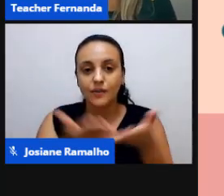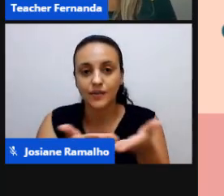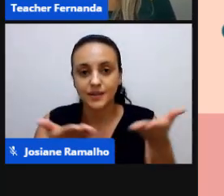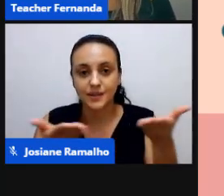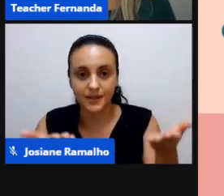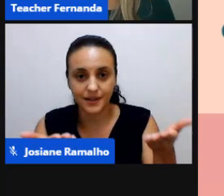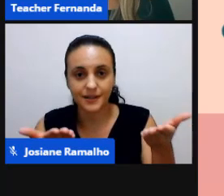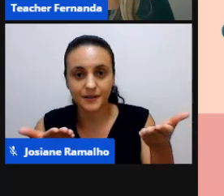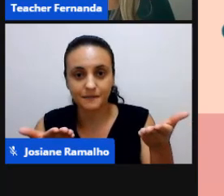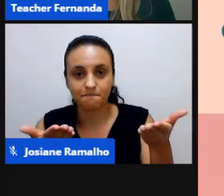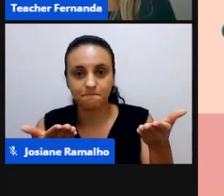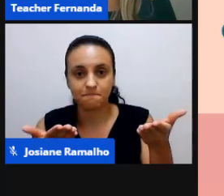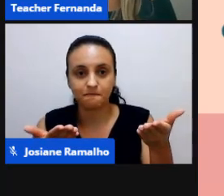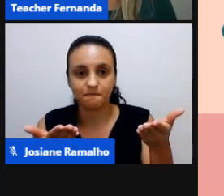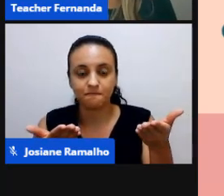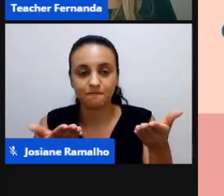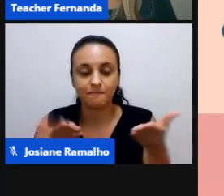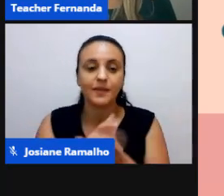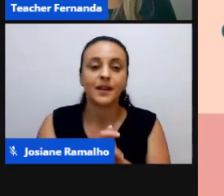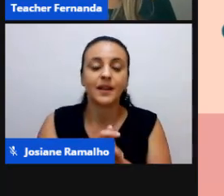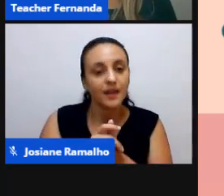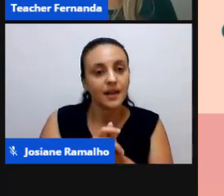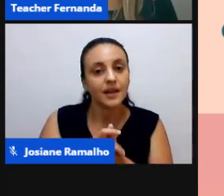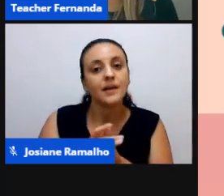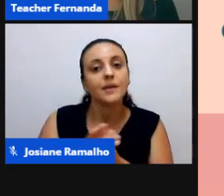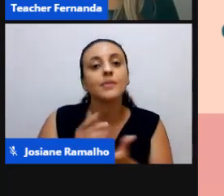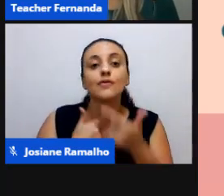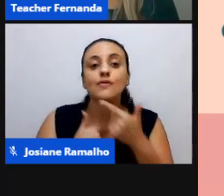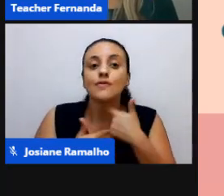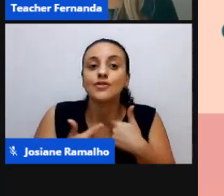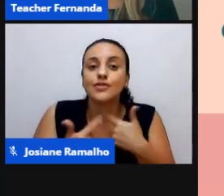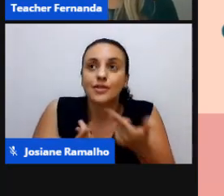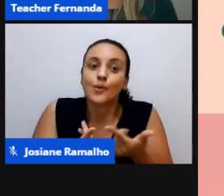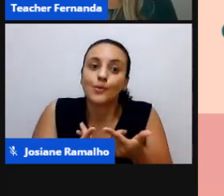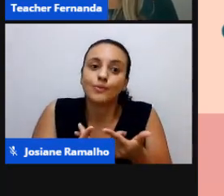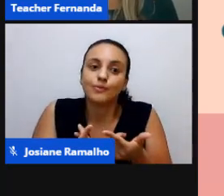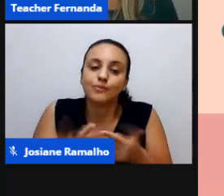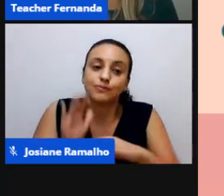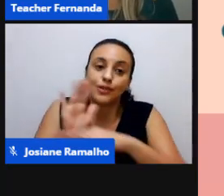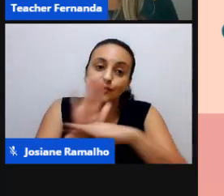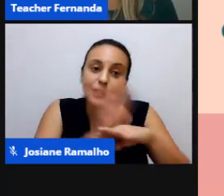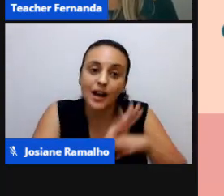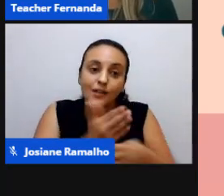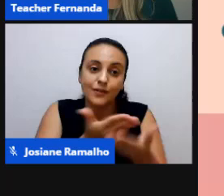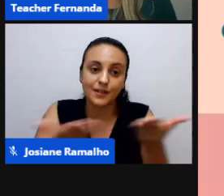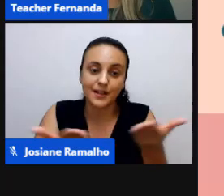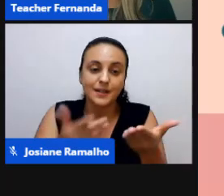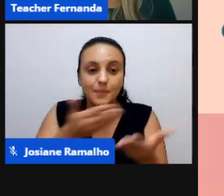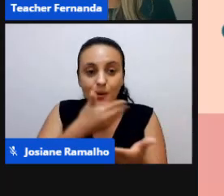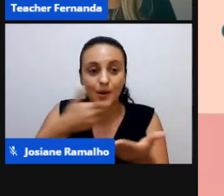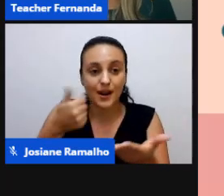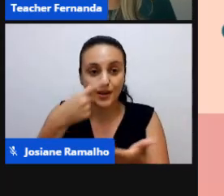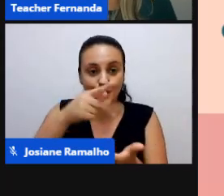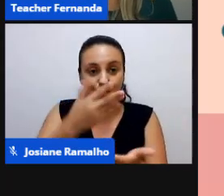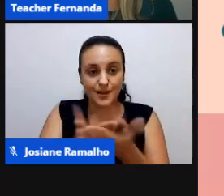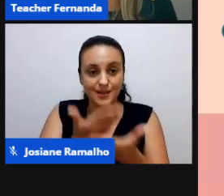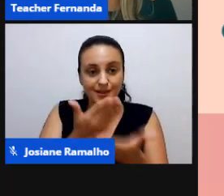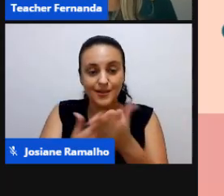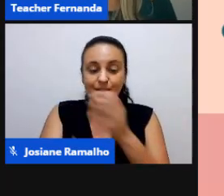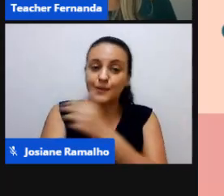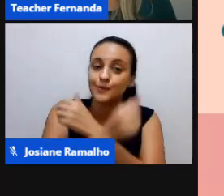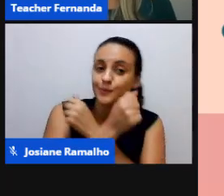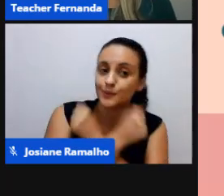alguma maneira, eu possa ter contribuído para que as suas aulas sejam cada dia melhores. Então, eu deixo meu abraço